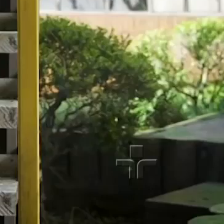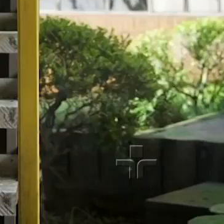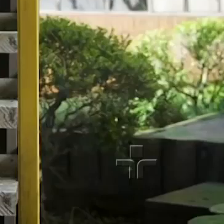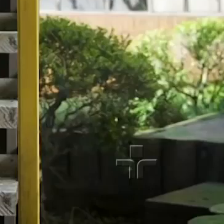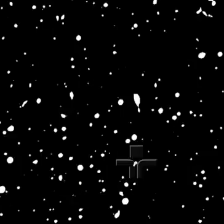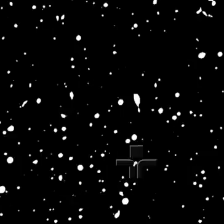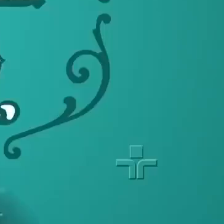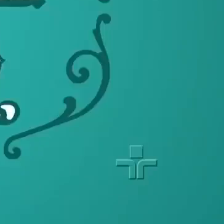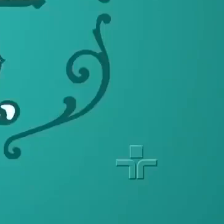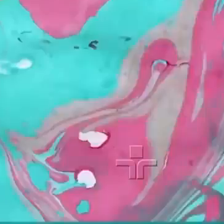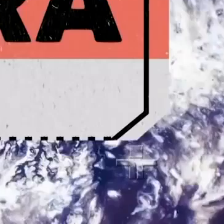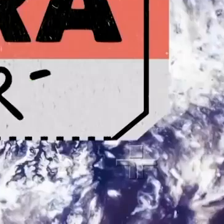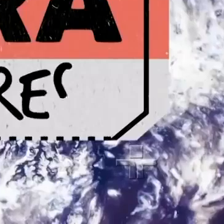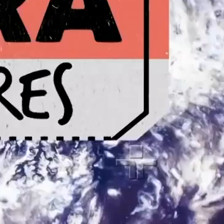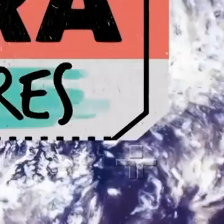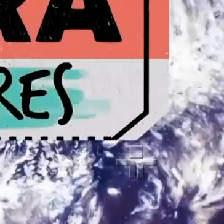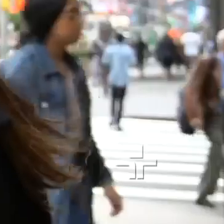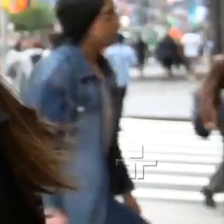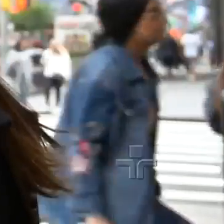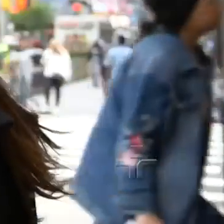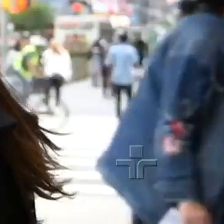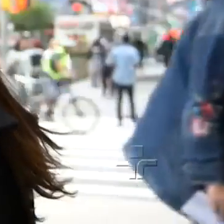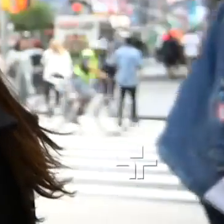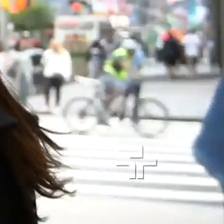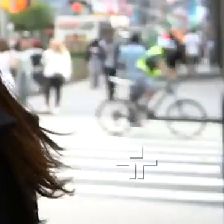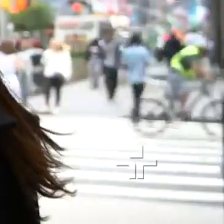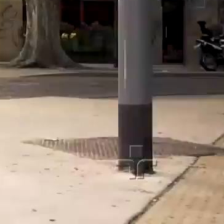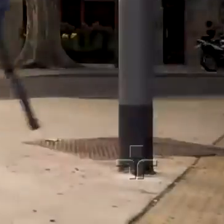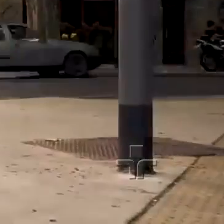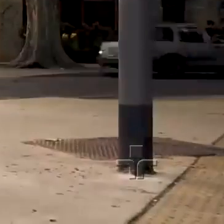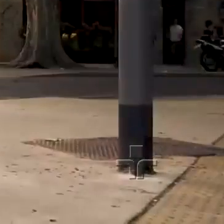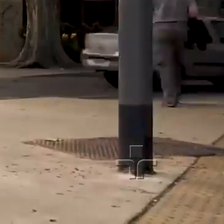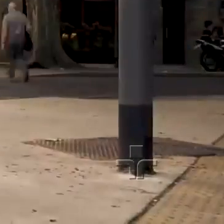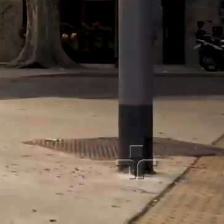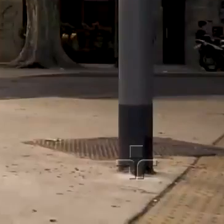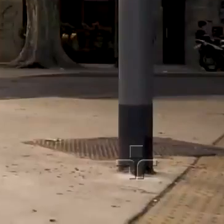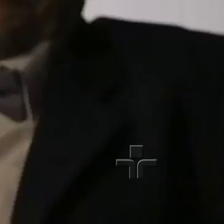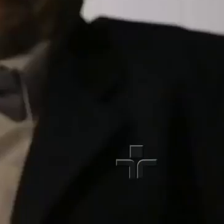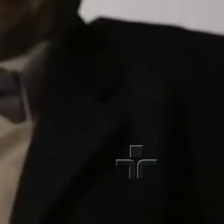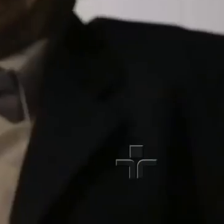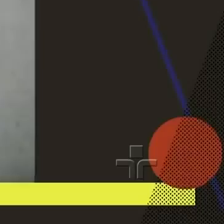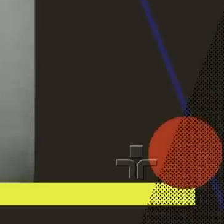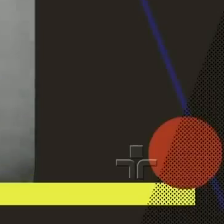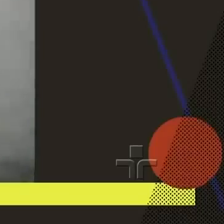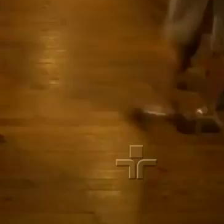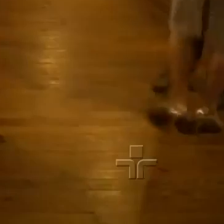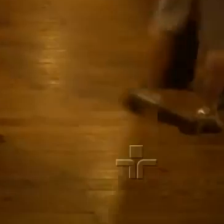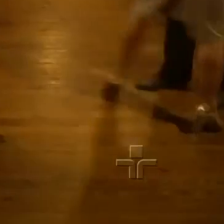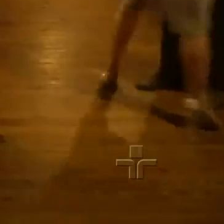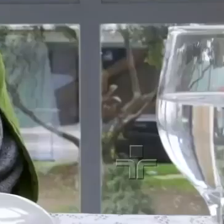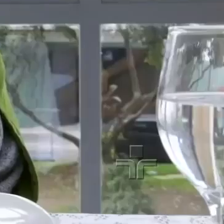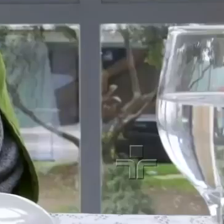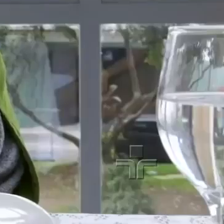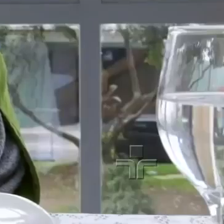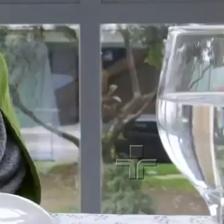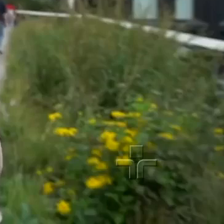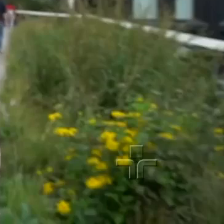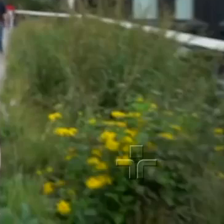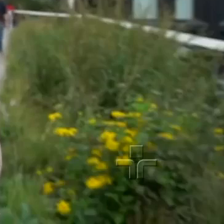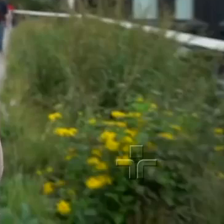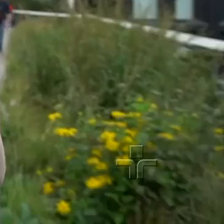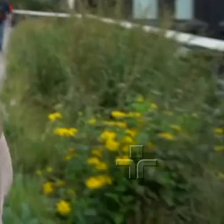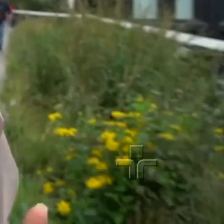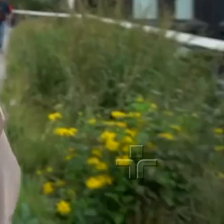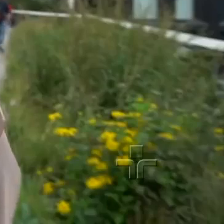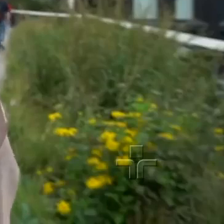este é o Cultura em Buenos Aires. Com coisas inéditas, sempre com uma abordagem bem diferente da que você vê na TV. Visite a gente.